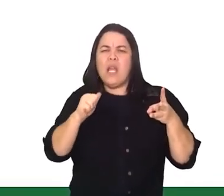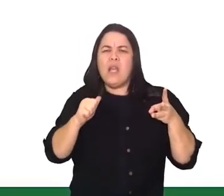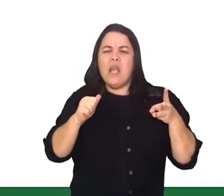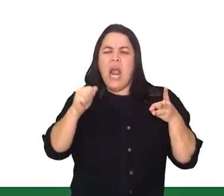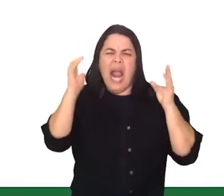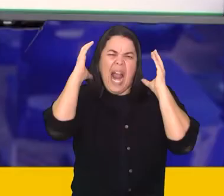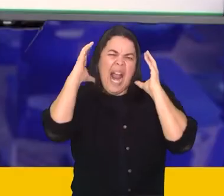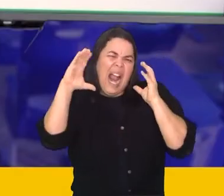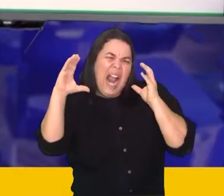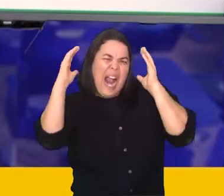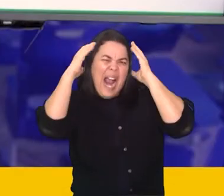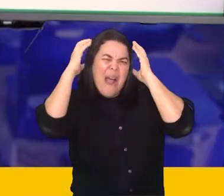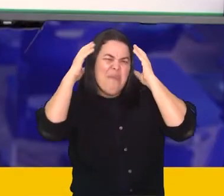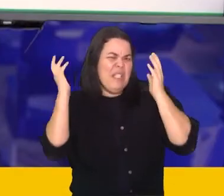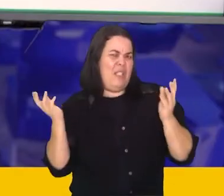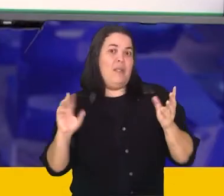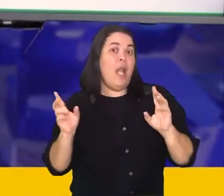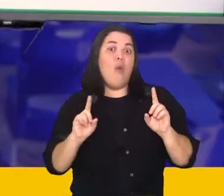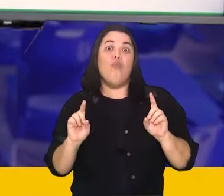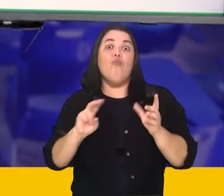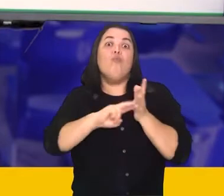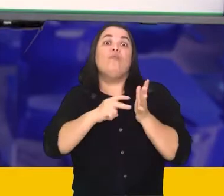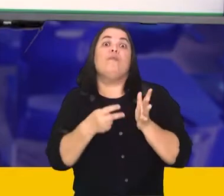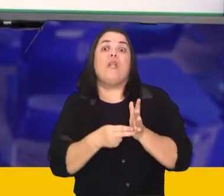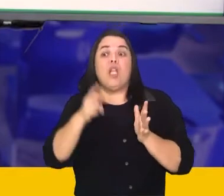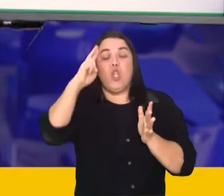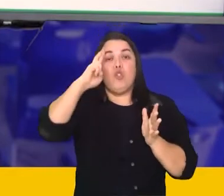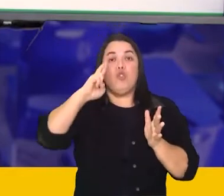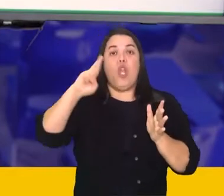Que Miriam é a líder, é aquela que